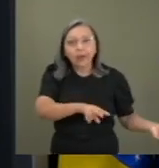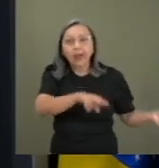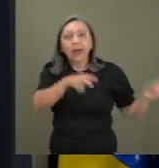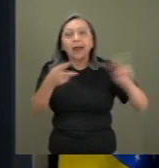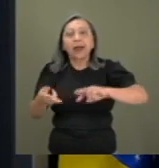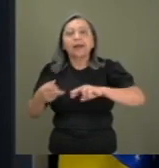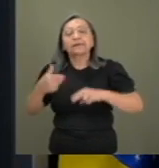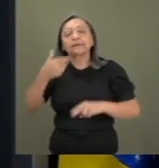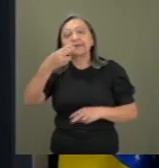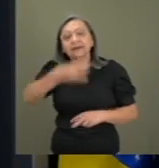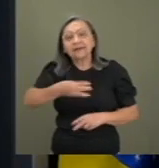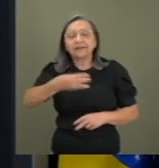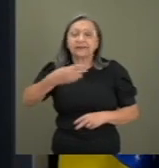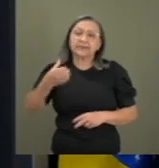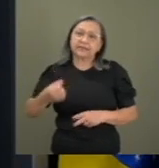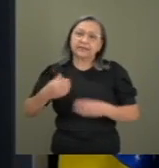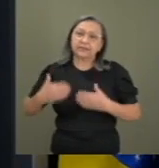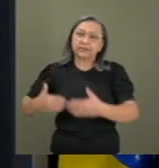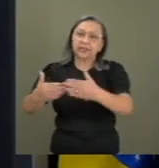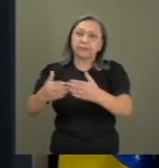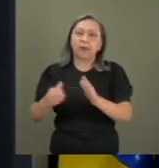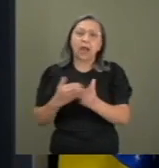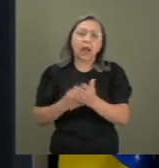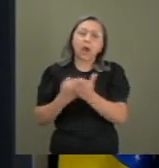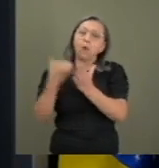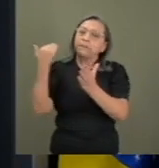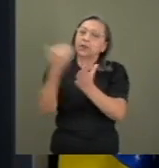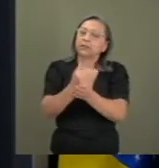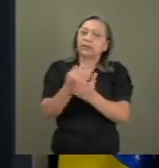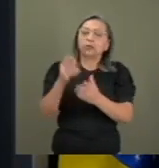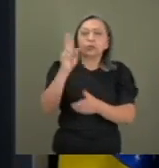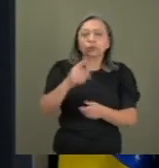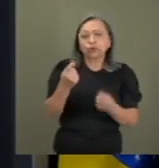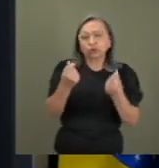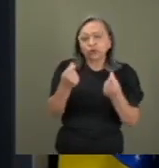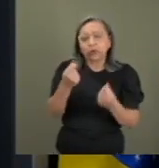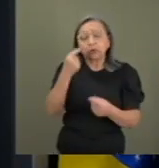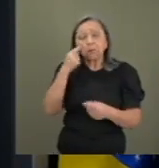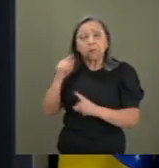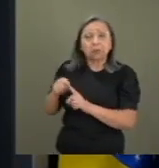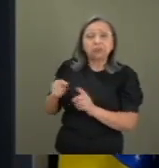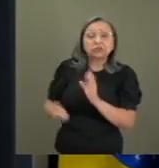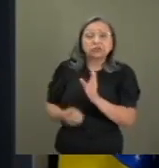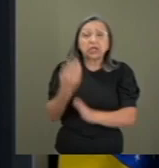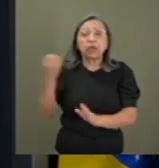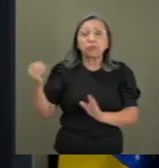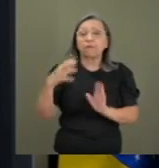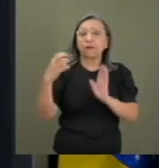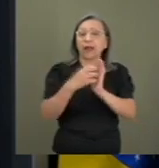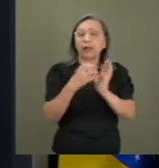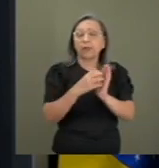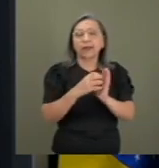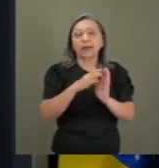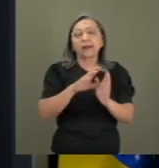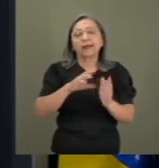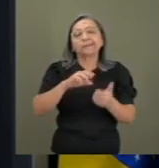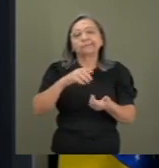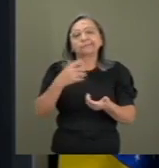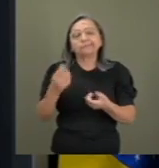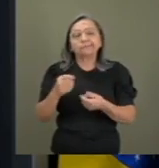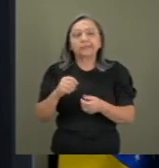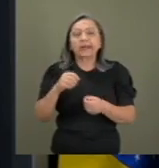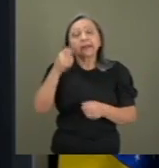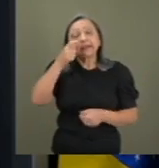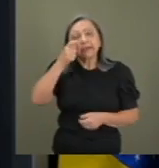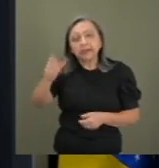pesadíssima pública com o mesquinho objetivo de gerar novos cargos para acomodar interesses